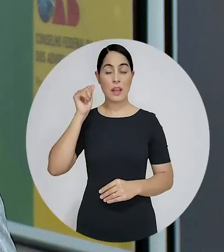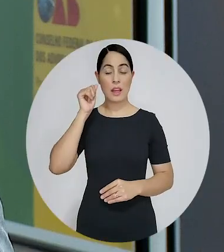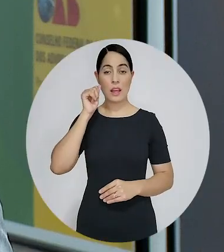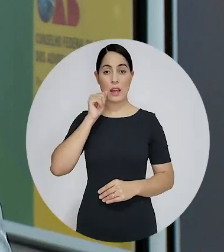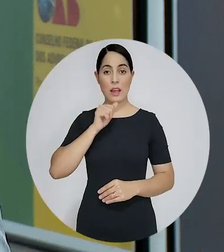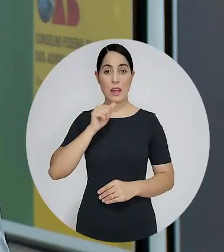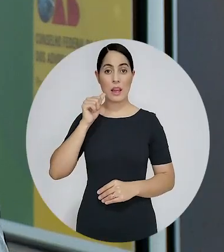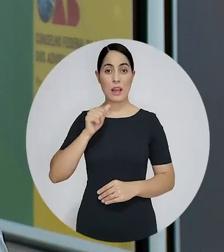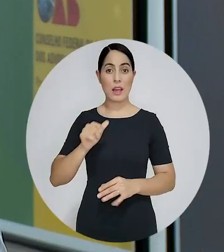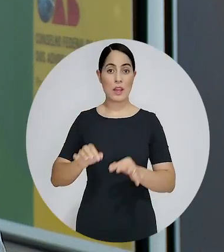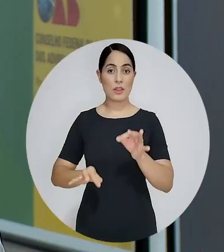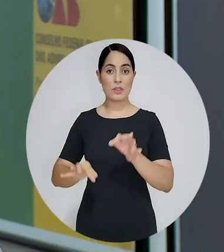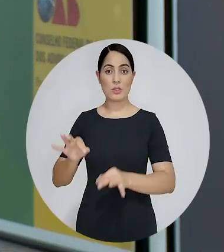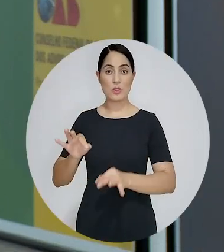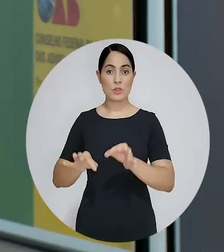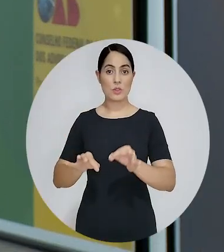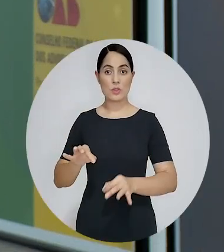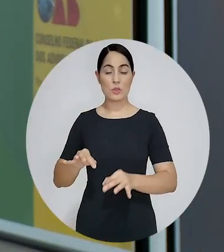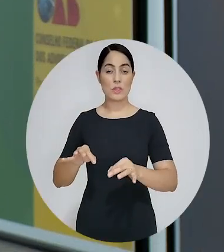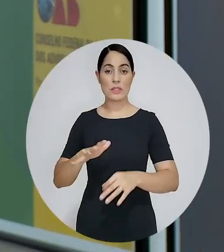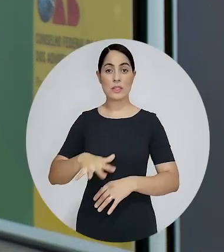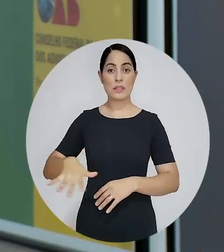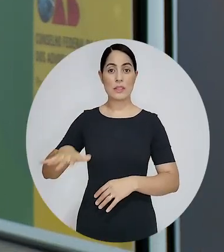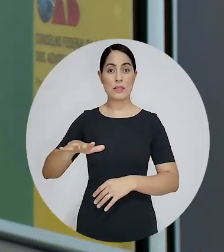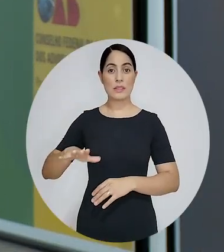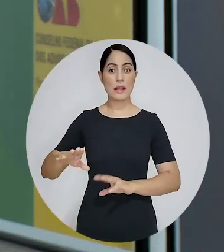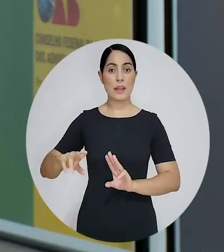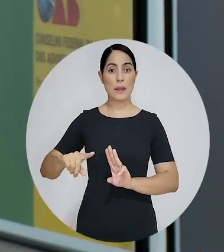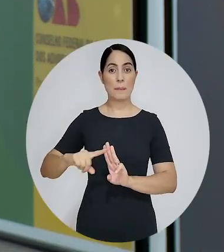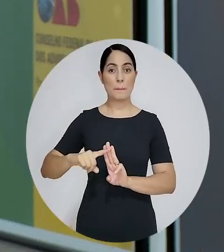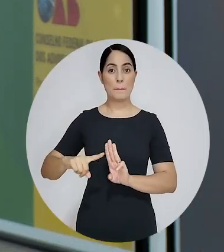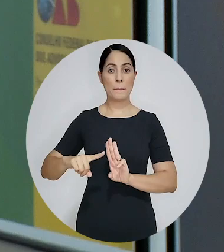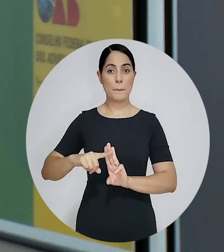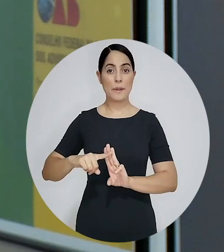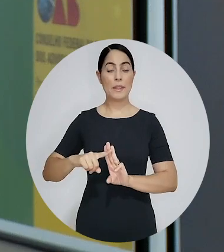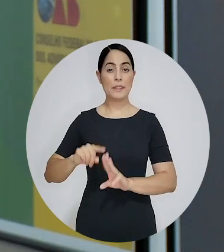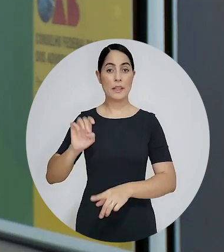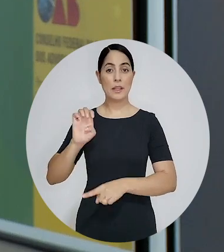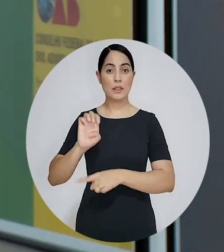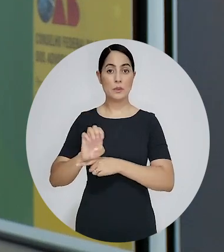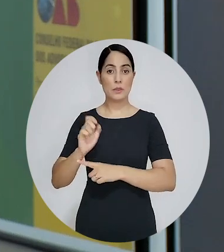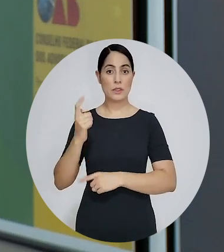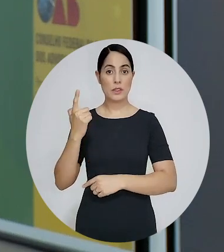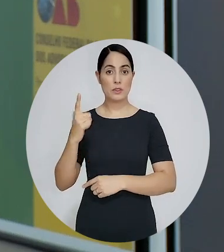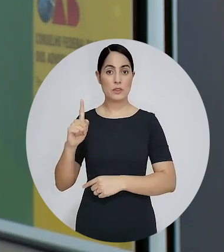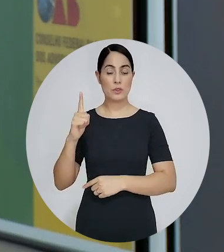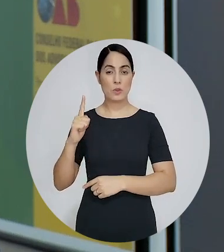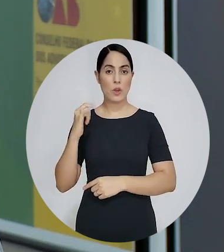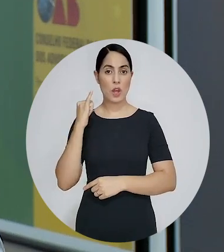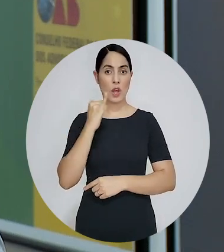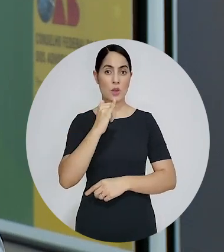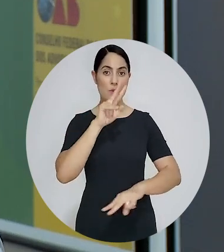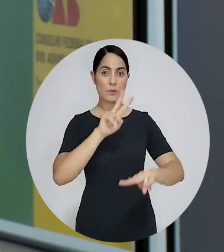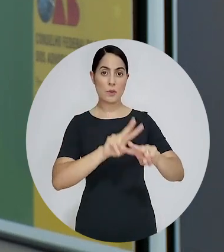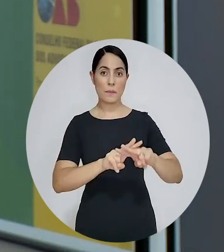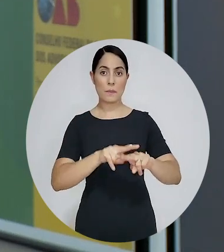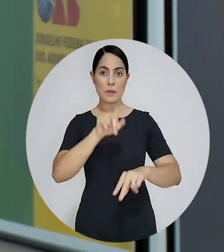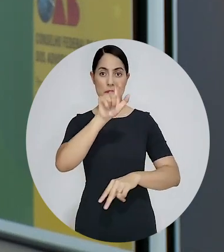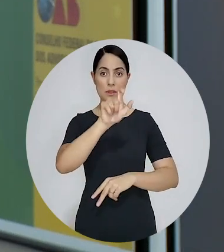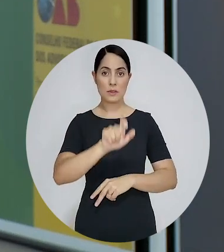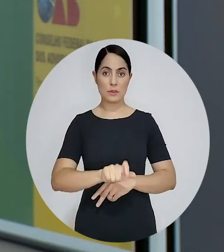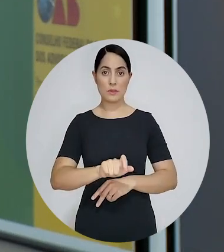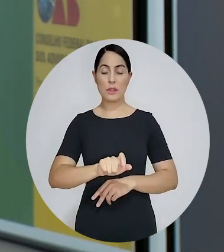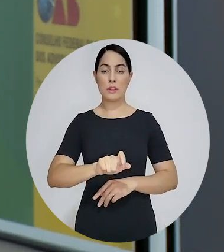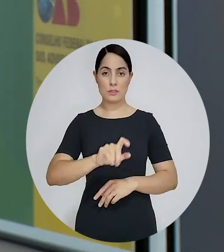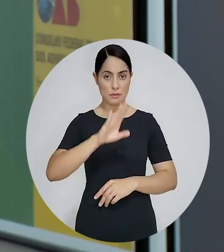A juíza da Auditoria Militar de Goiânia decretou na última semana a prisão preventiva do tenente da Polícia Militar de